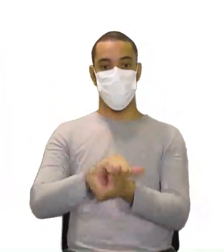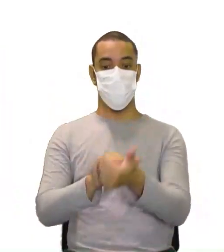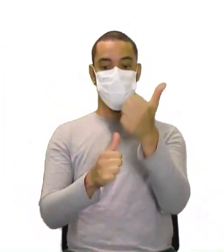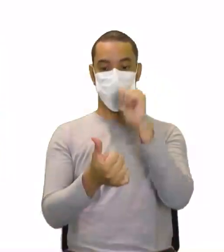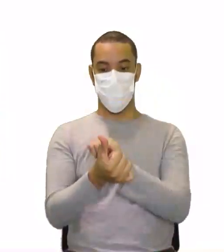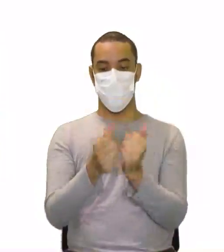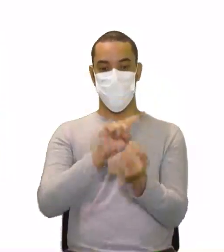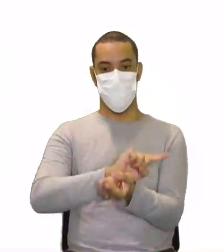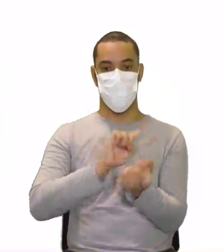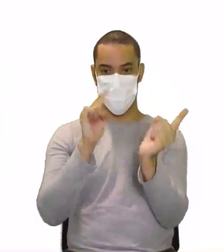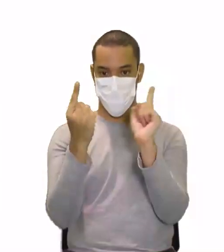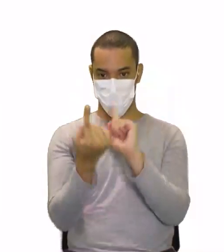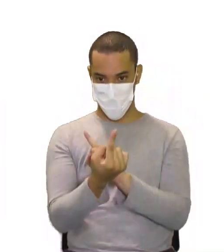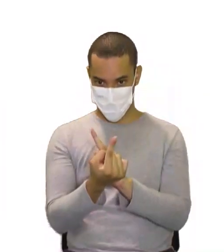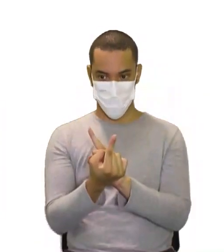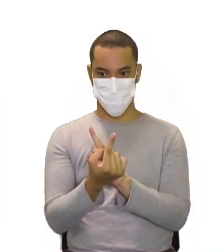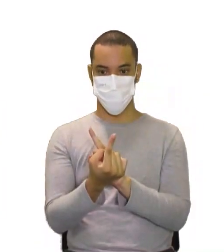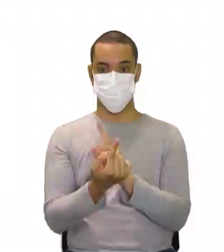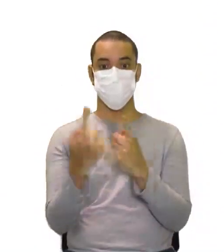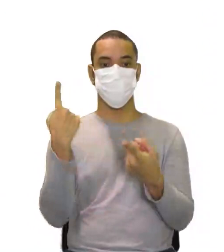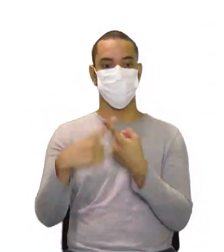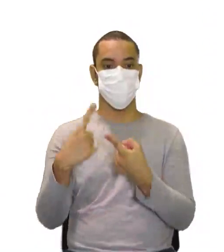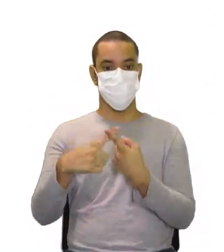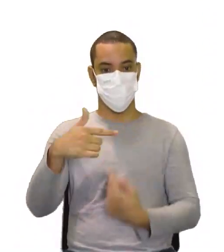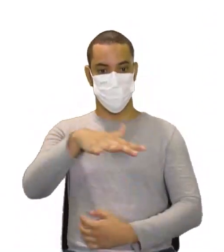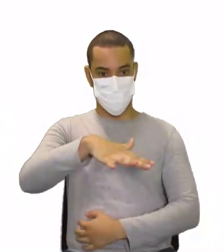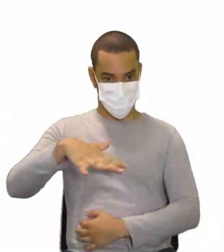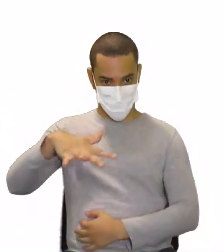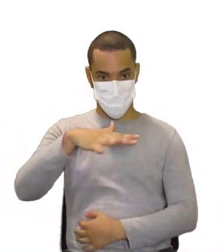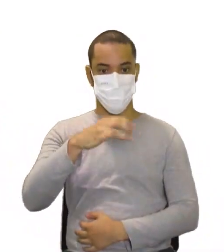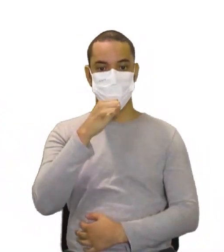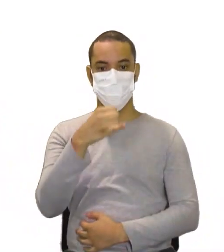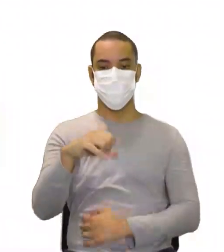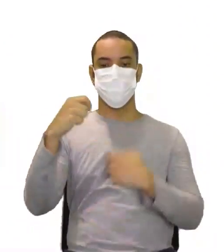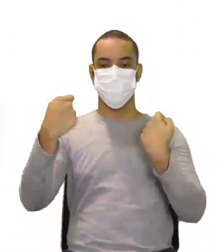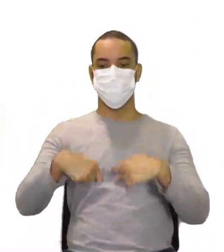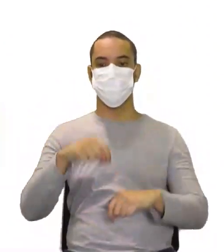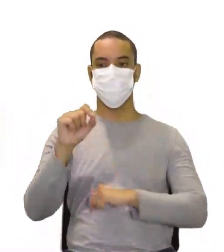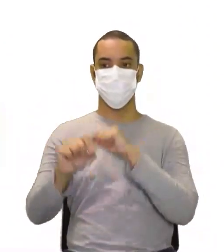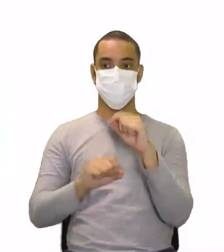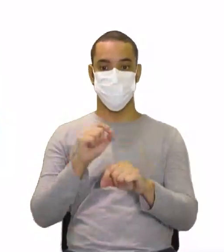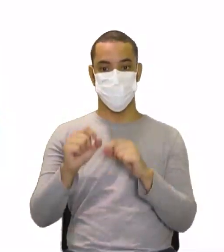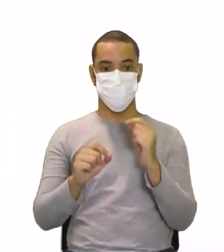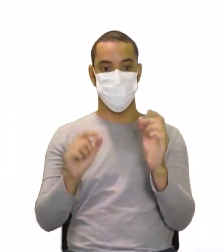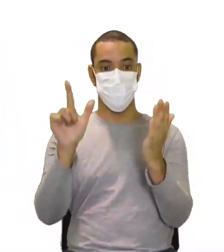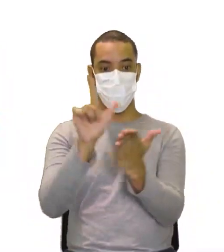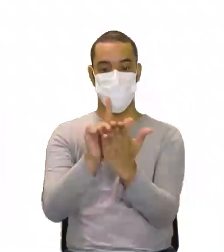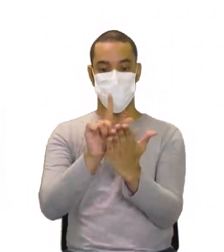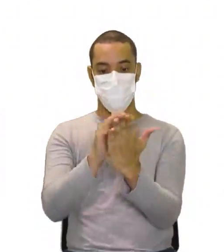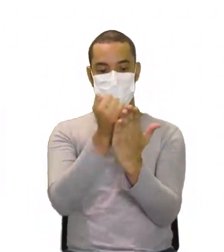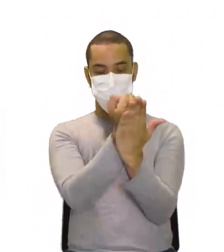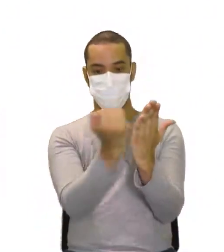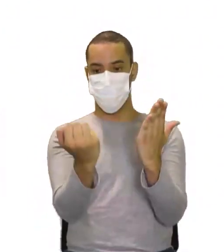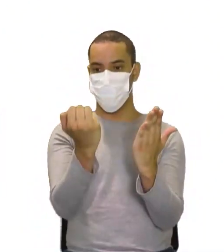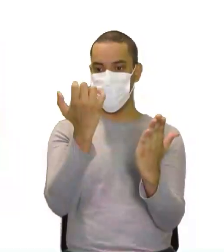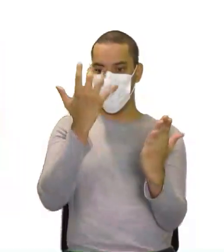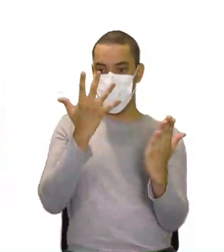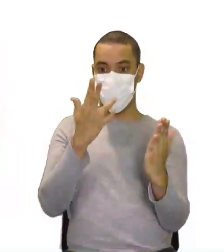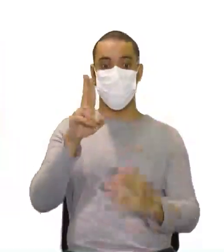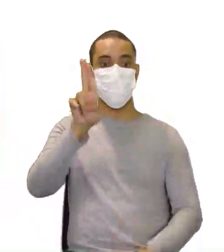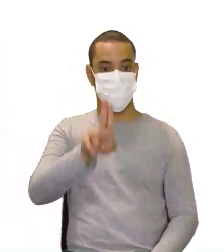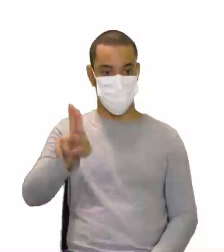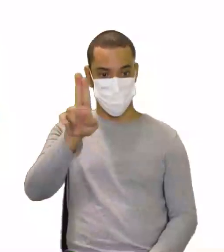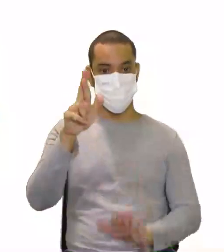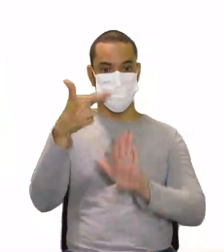esse aumento, certo? E o campo magnético induzido deve estar saindo do papel. Usando a regra